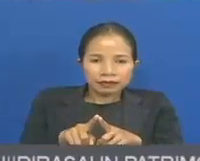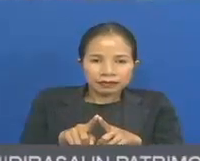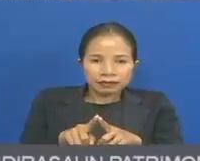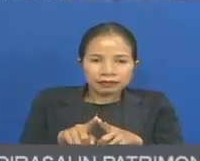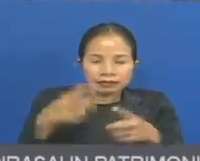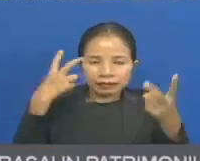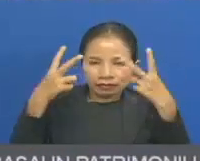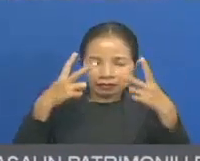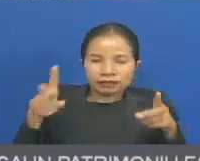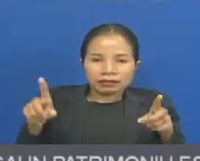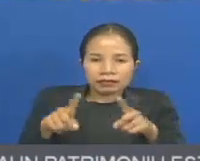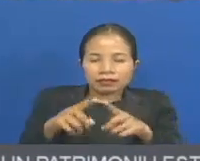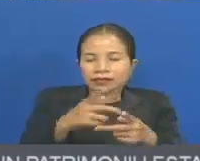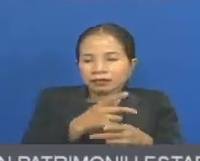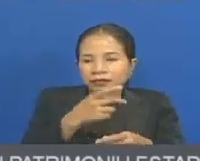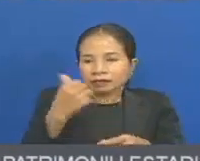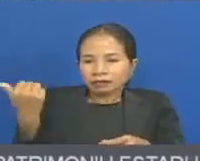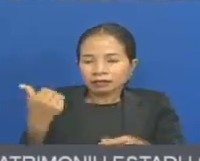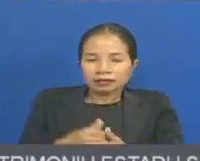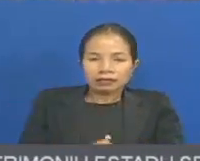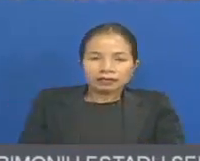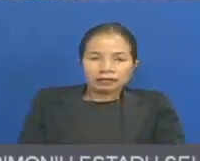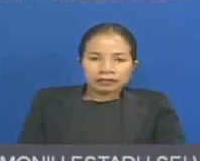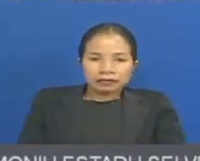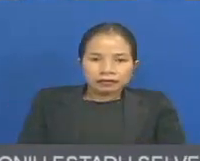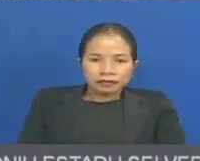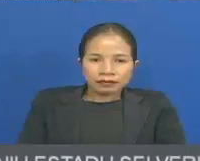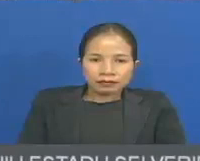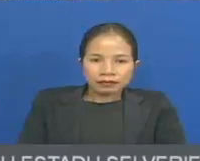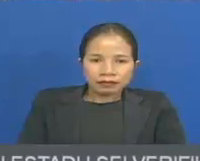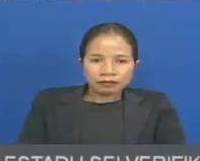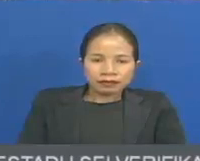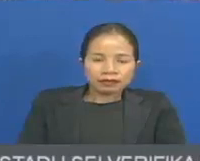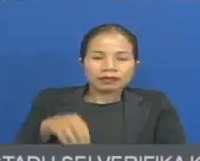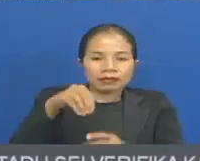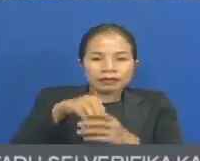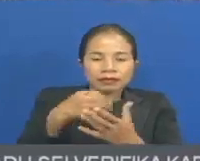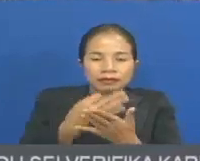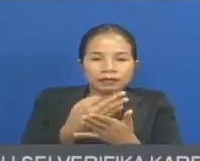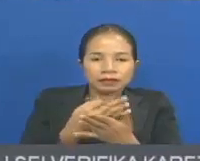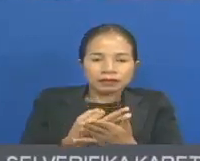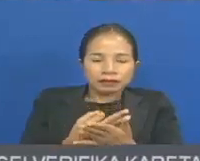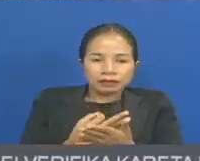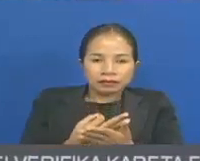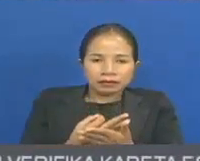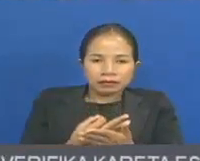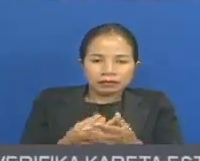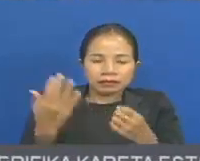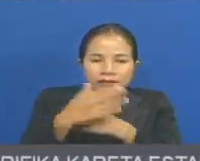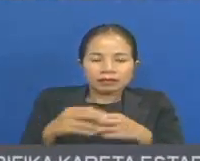turismo, ia relação ao selo que nebe, ato retorno nebe le tamba mai a nação e